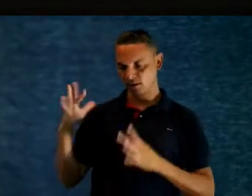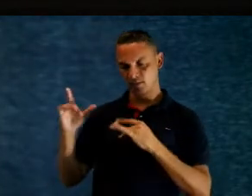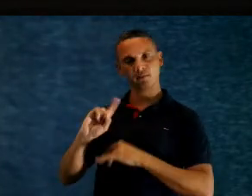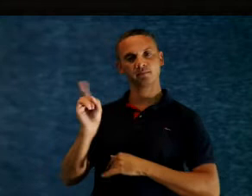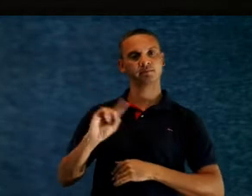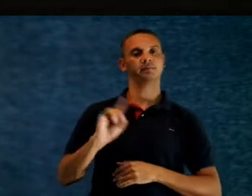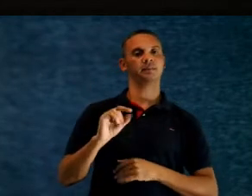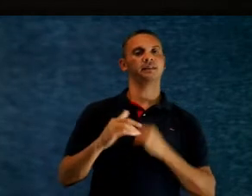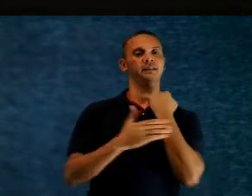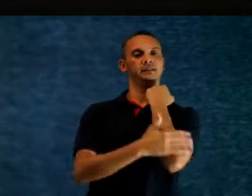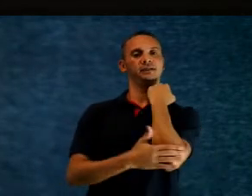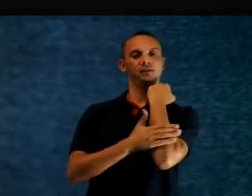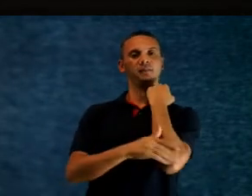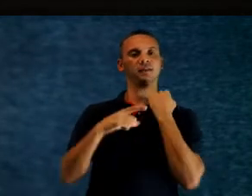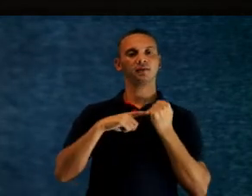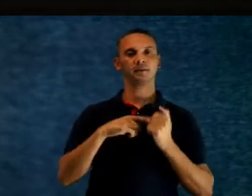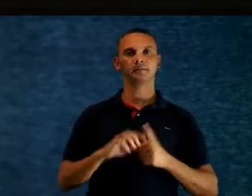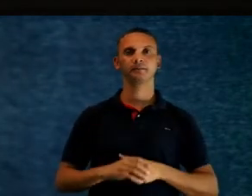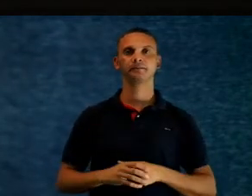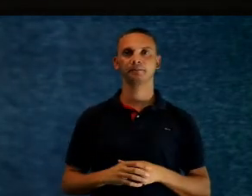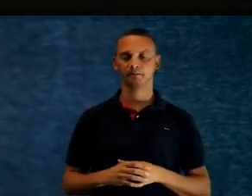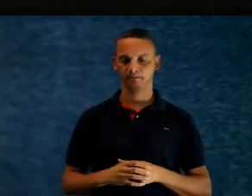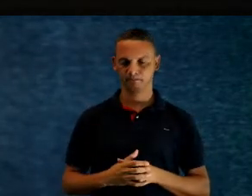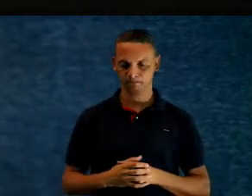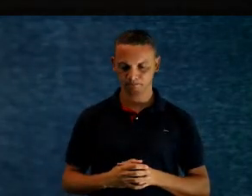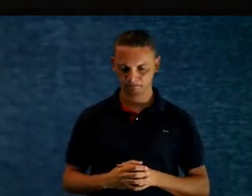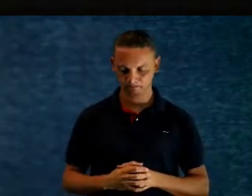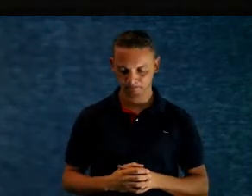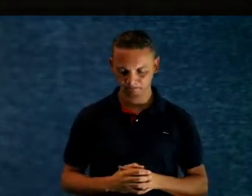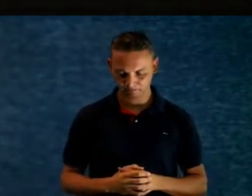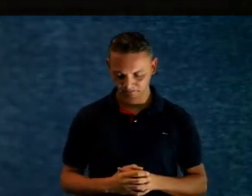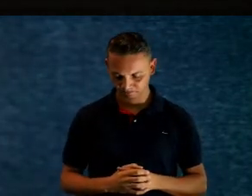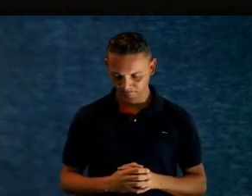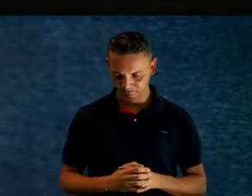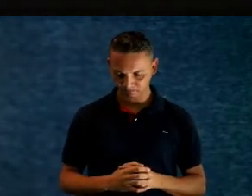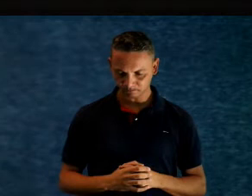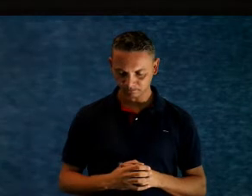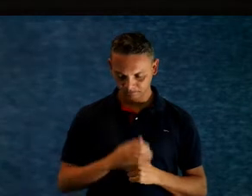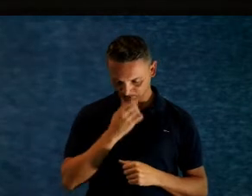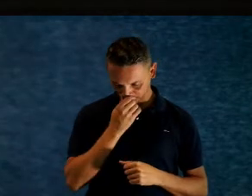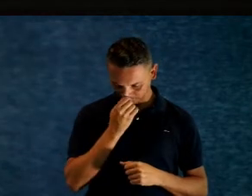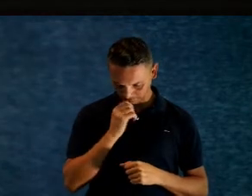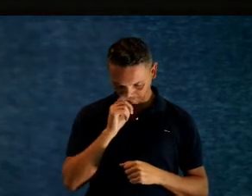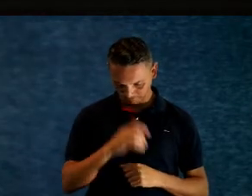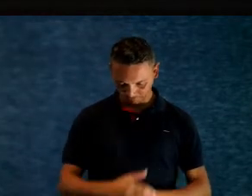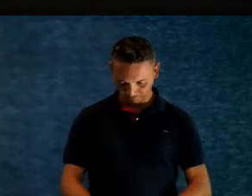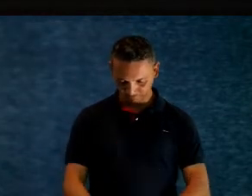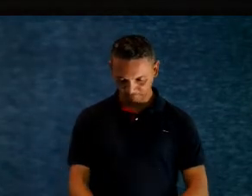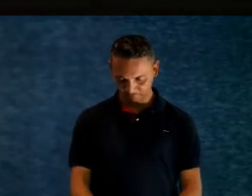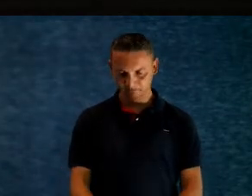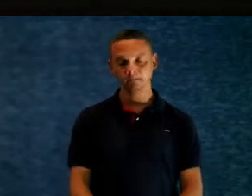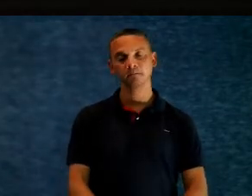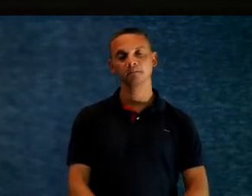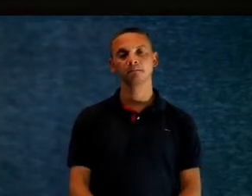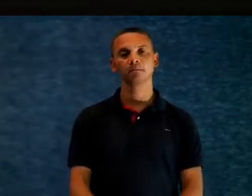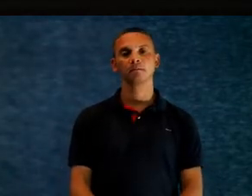Por favor. Então, Edmilson, eu estou me lembrando aqui que há alguns anos, não muitos, poucos anos,